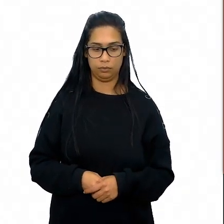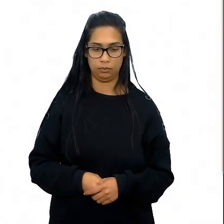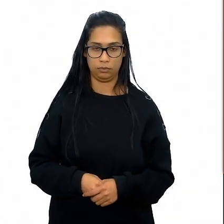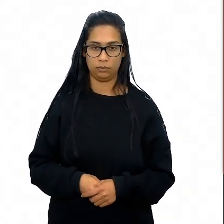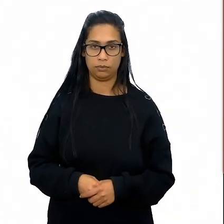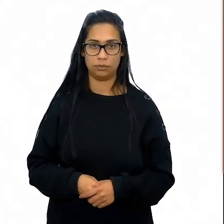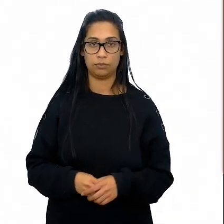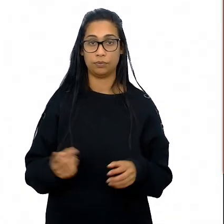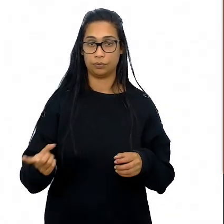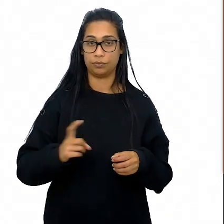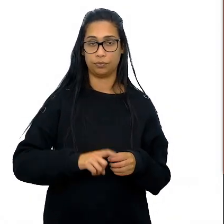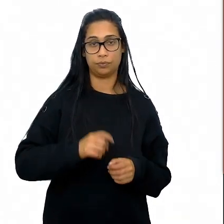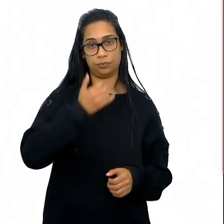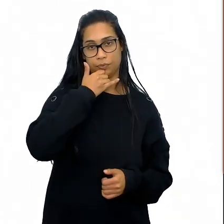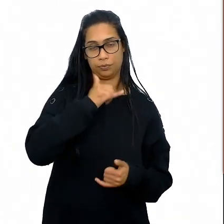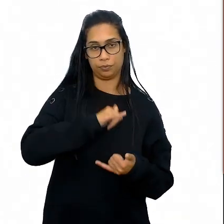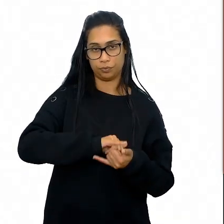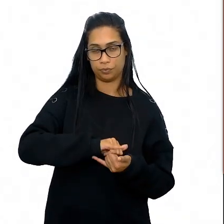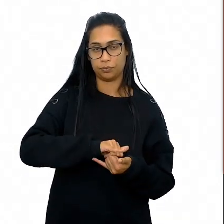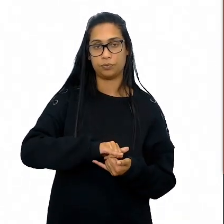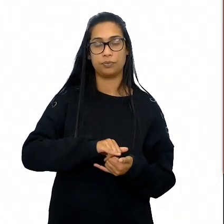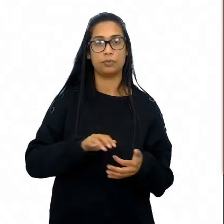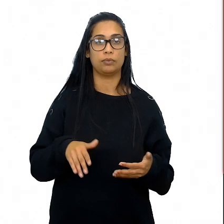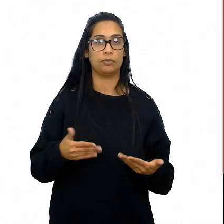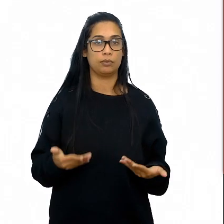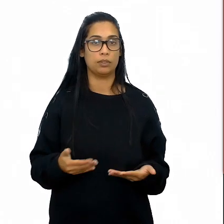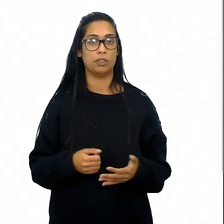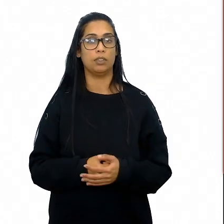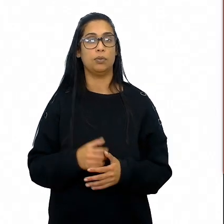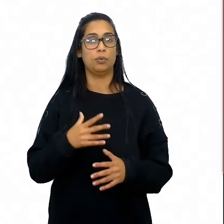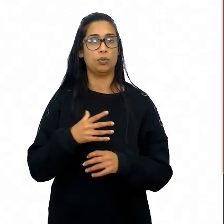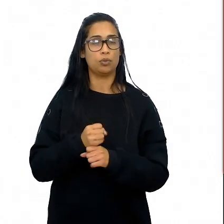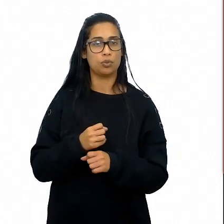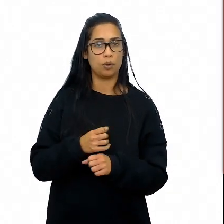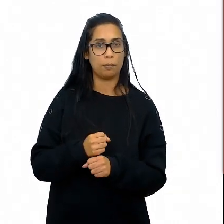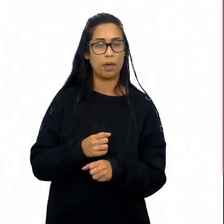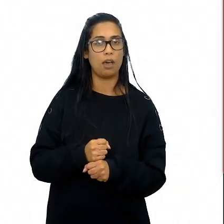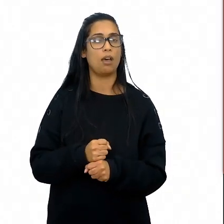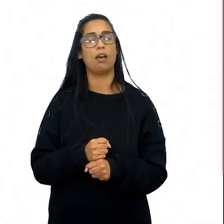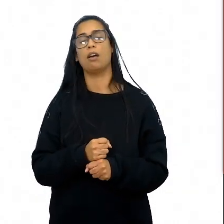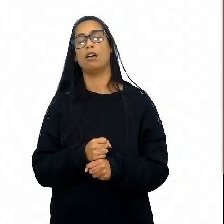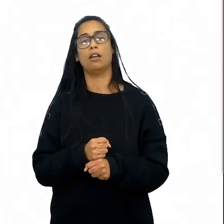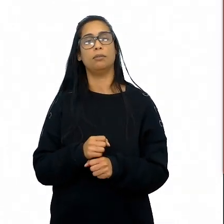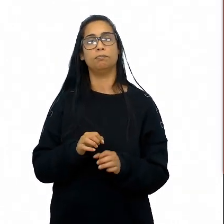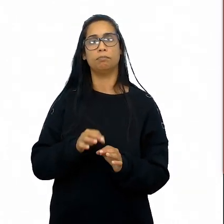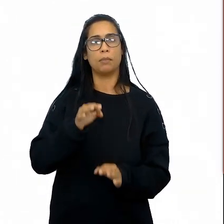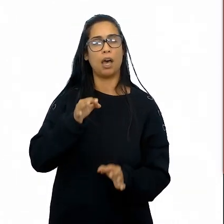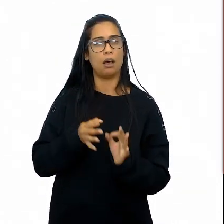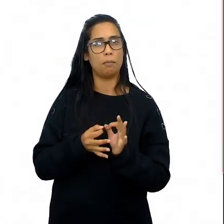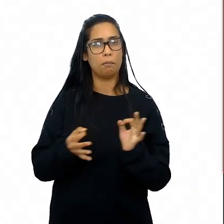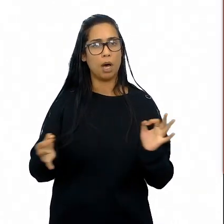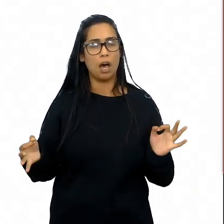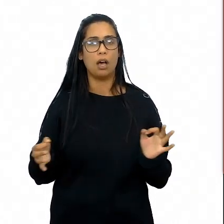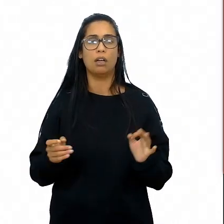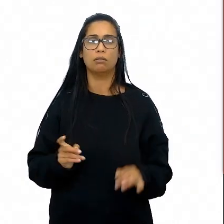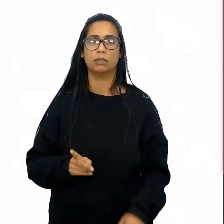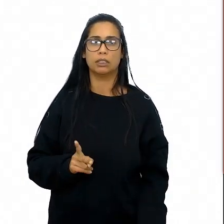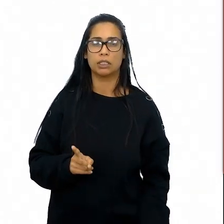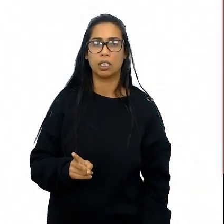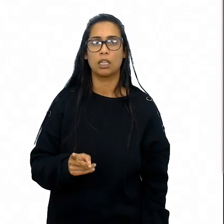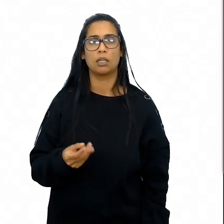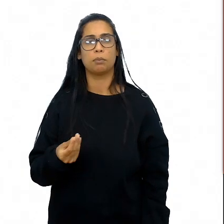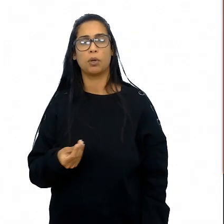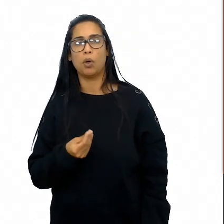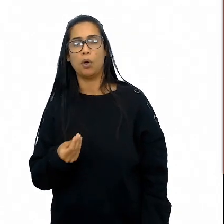eu voltei pessoal é então calcular relações métricas fundamentais o comprimento áreas de